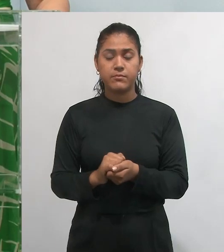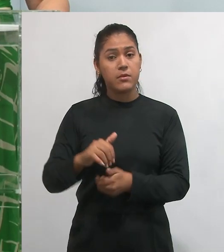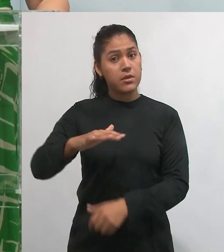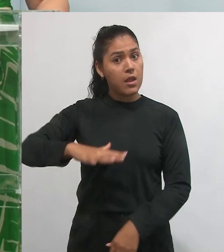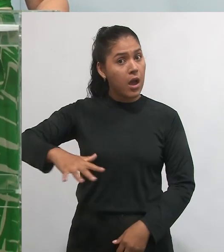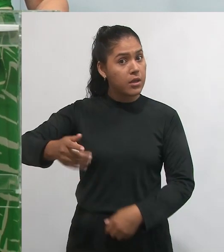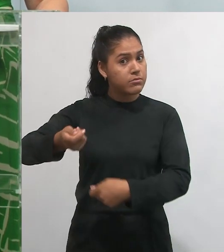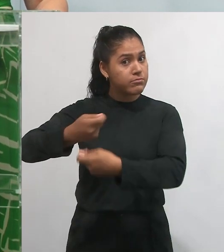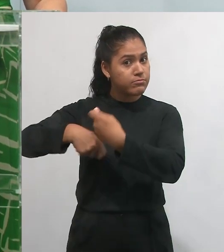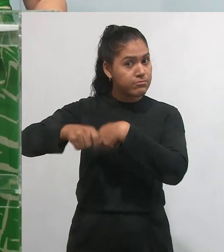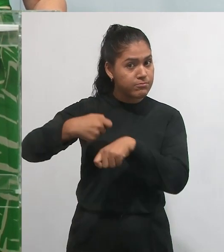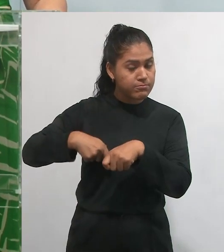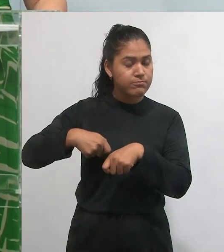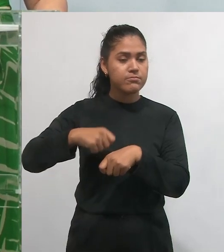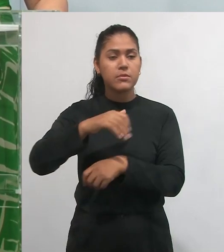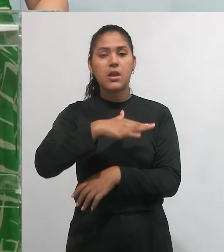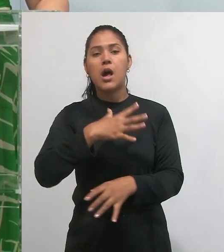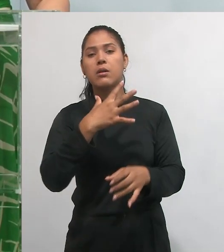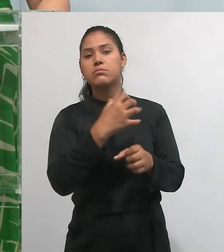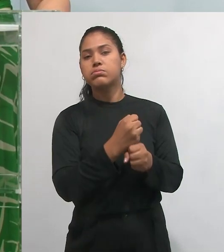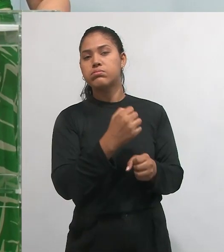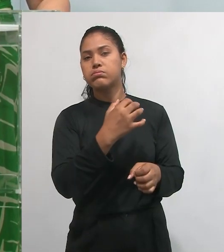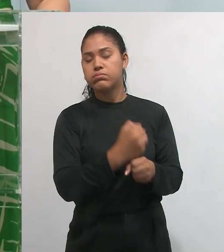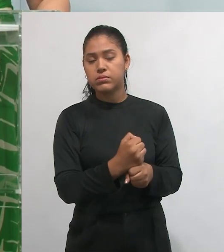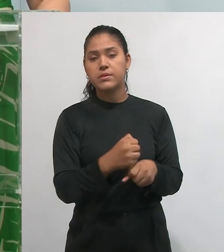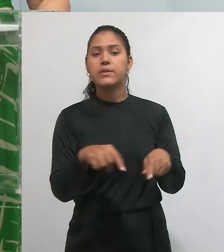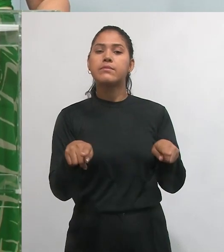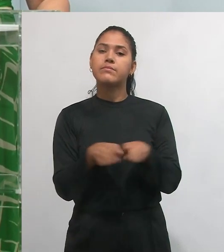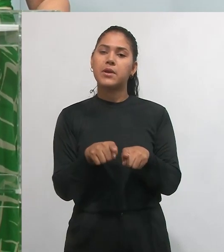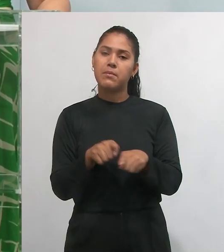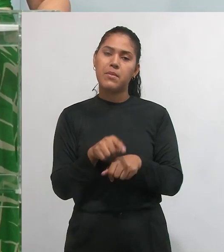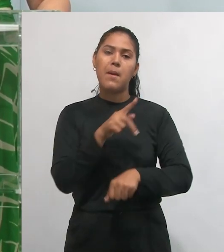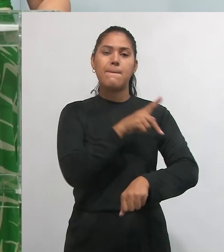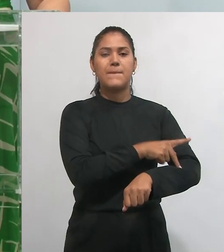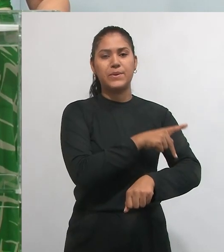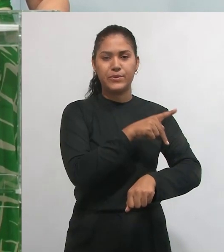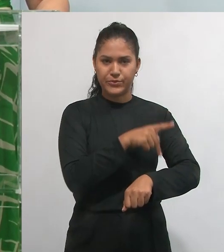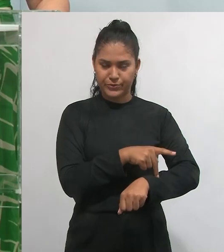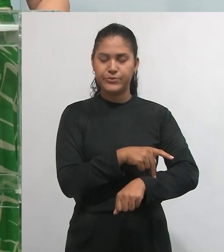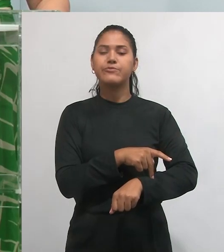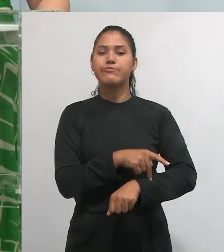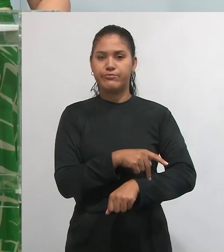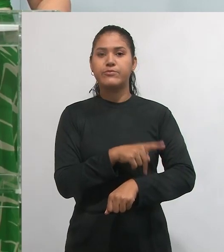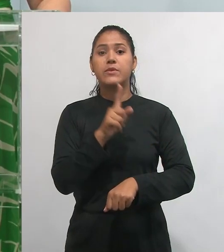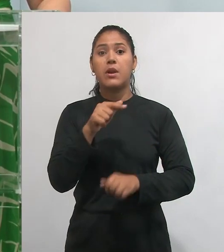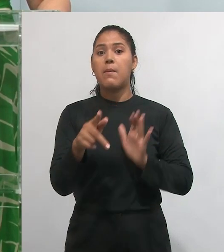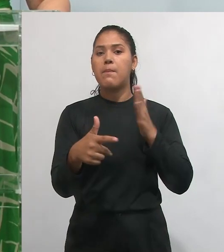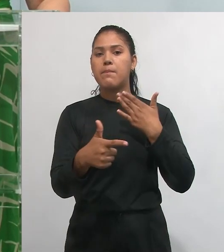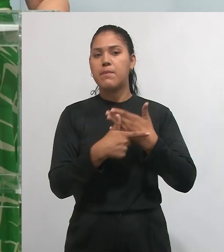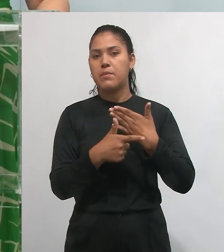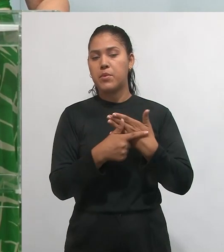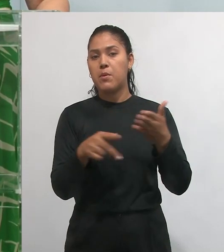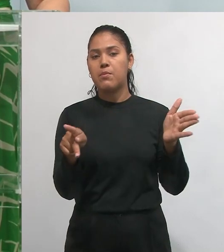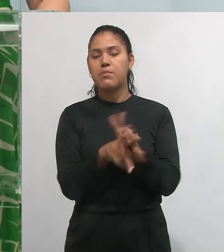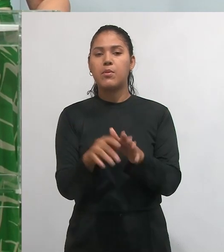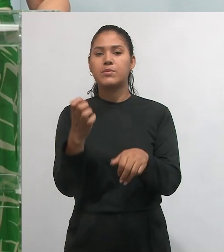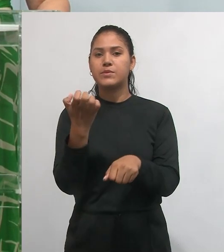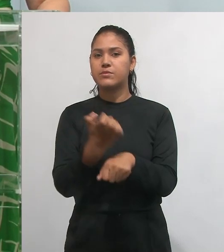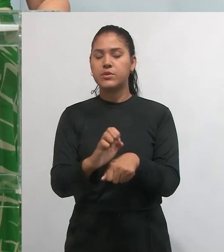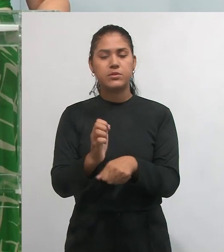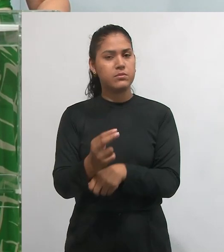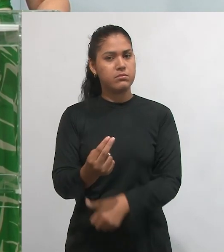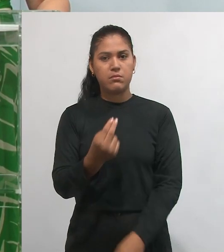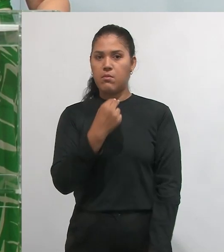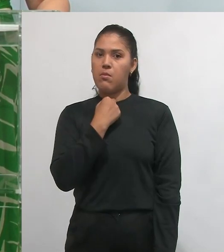parte administrativa, na parte contábil, mas também no pedagógico. Então, esse é um papel do estagiário.